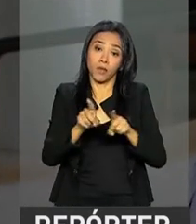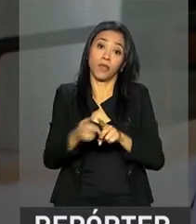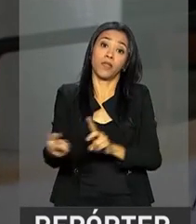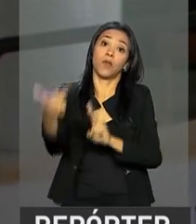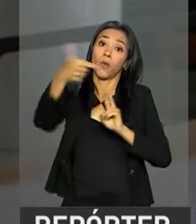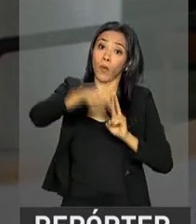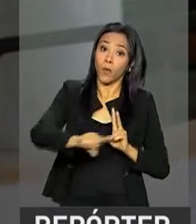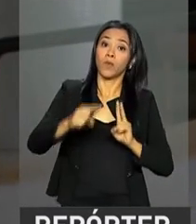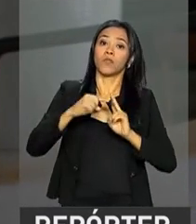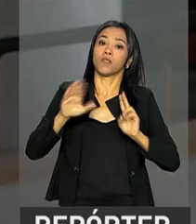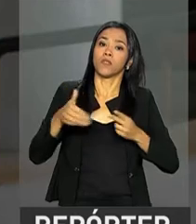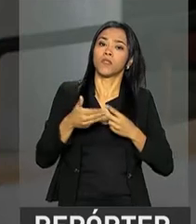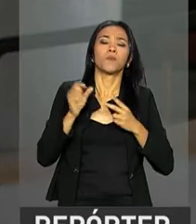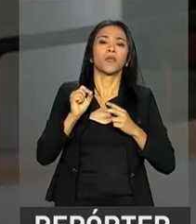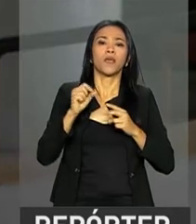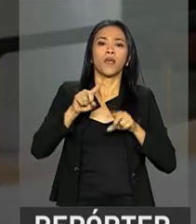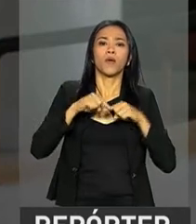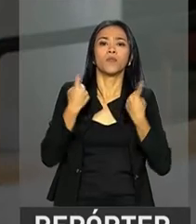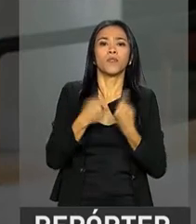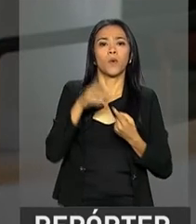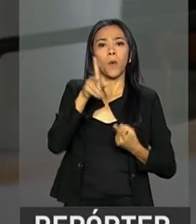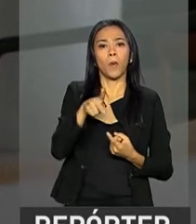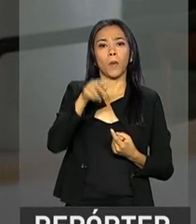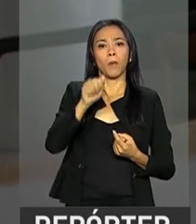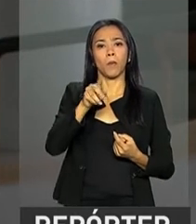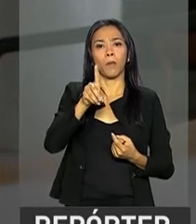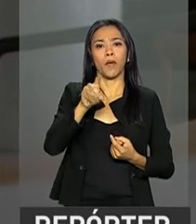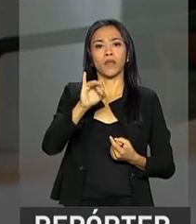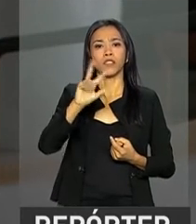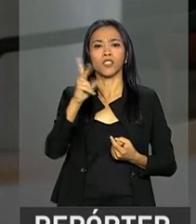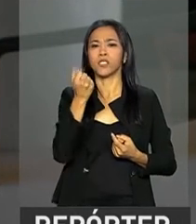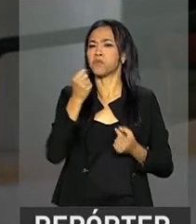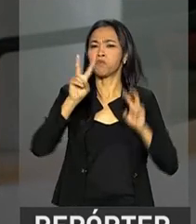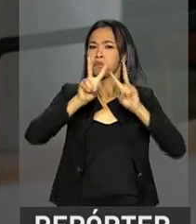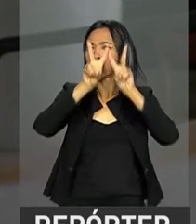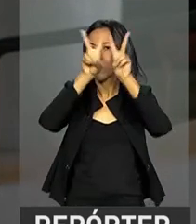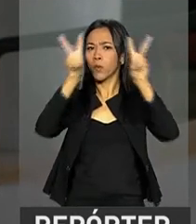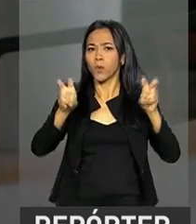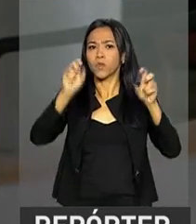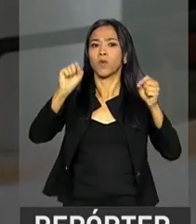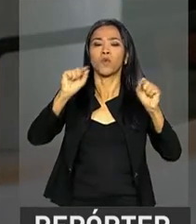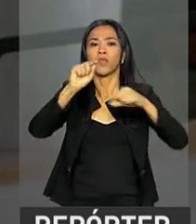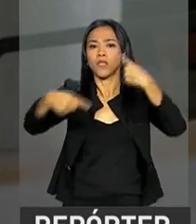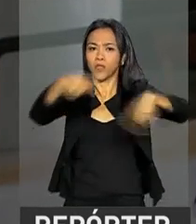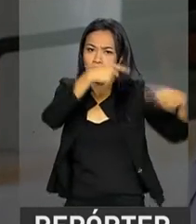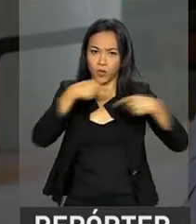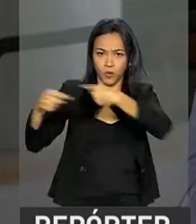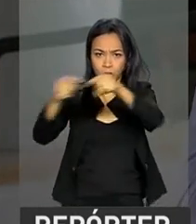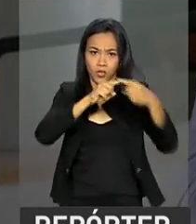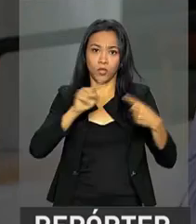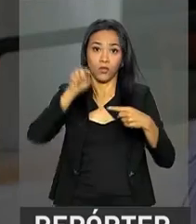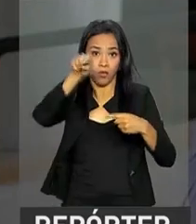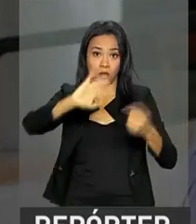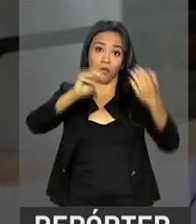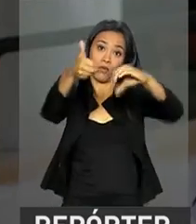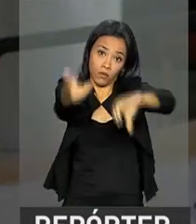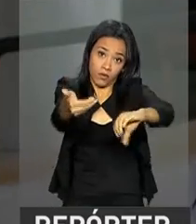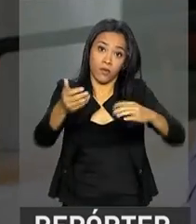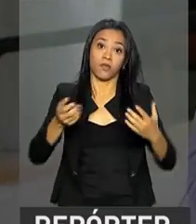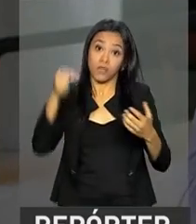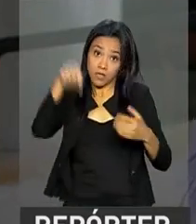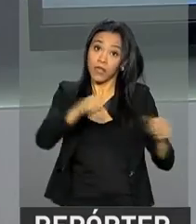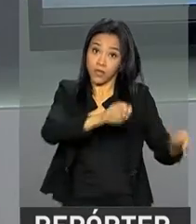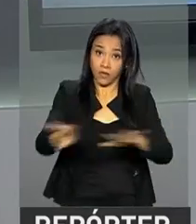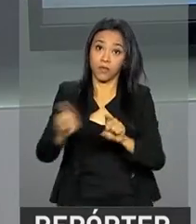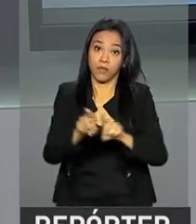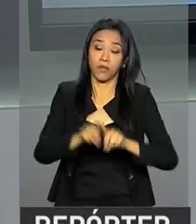e eles discutiram a pauta do congresso e também a agenda do planalto nesta semana a cara com